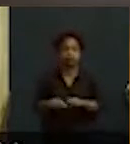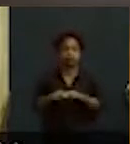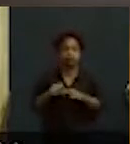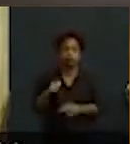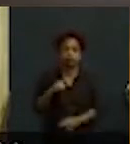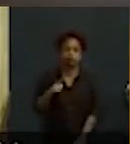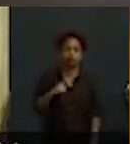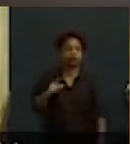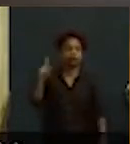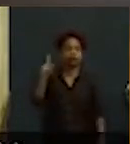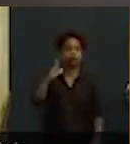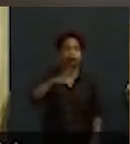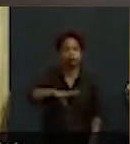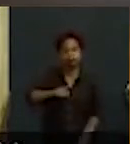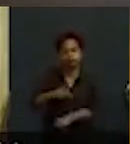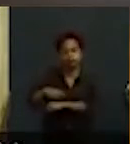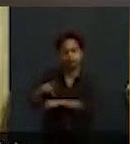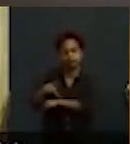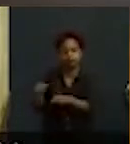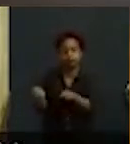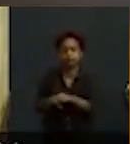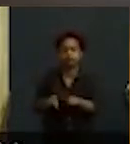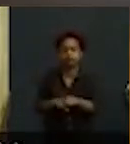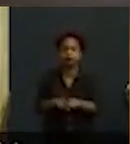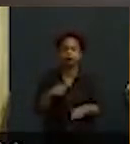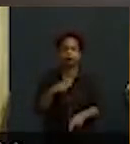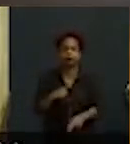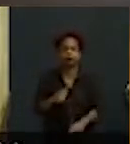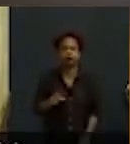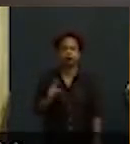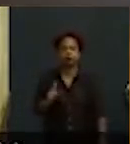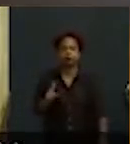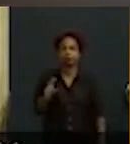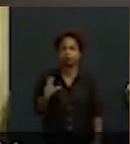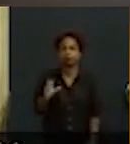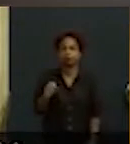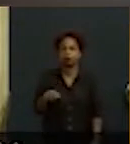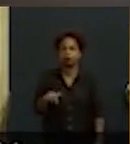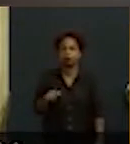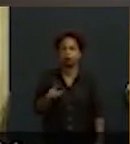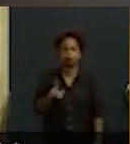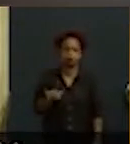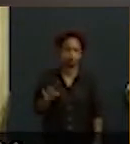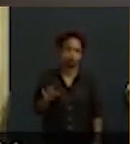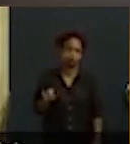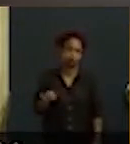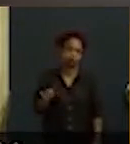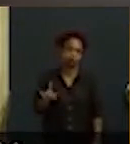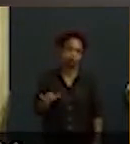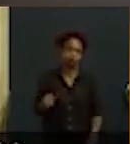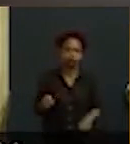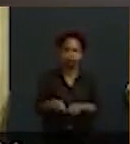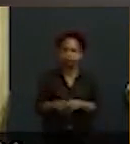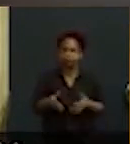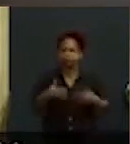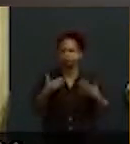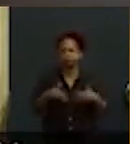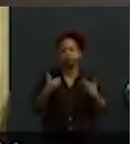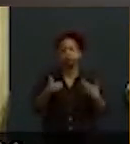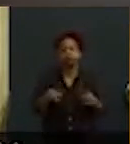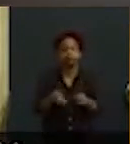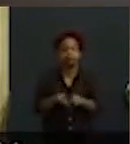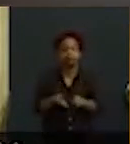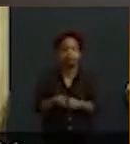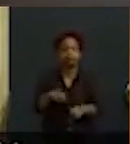de Coimbra, é professor da Universidade Cândido Mendes e um dos mais entusiastas e